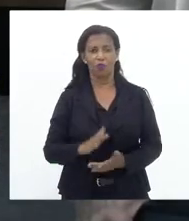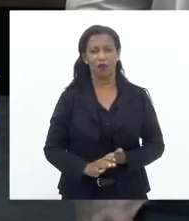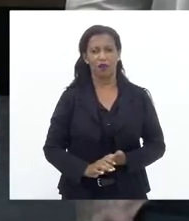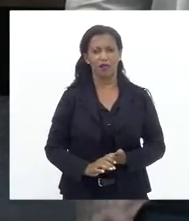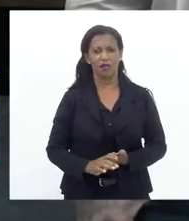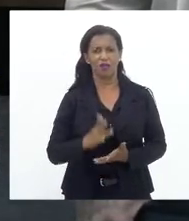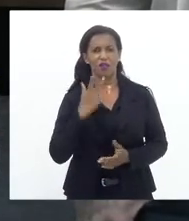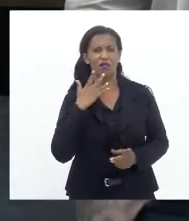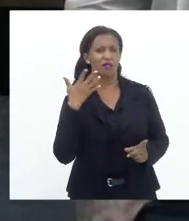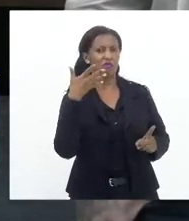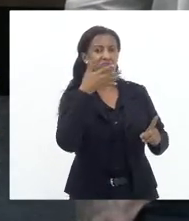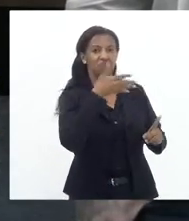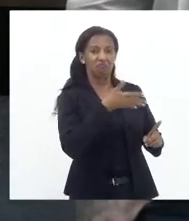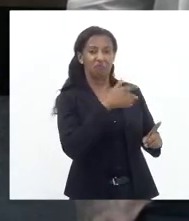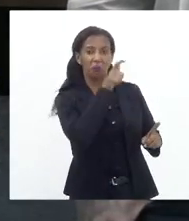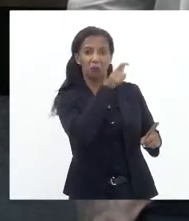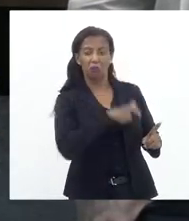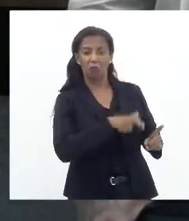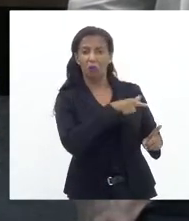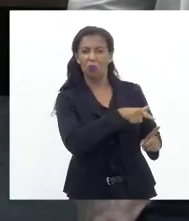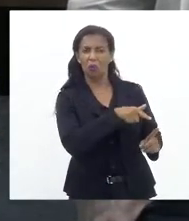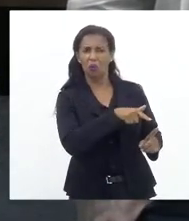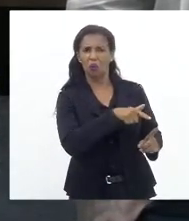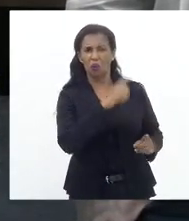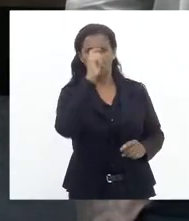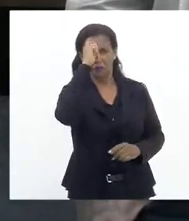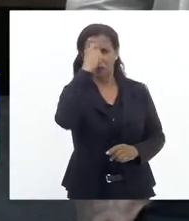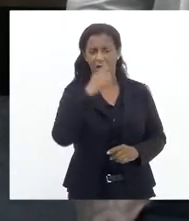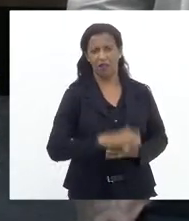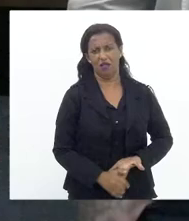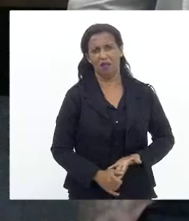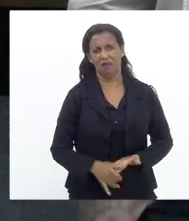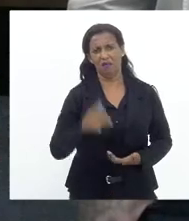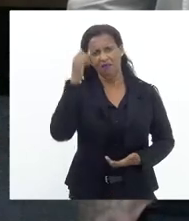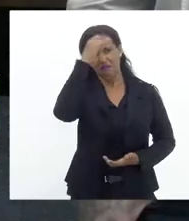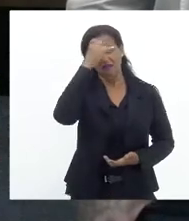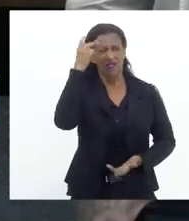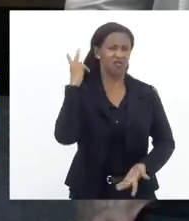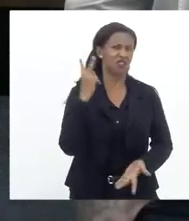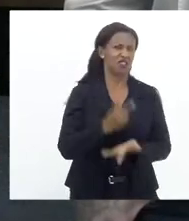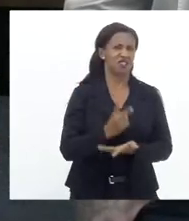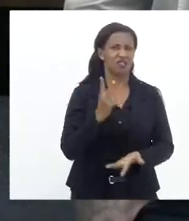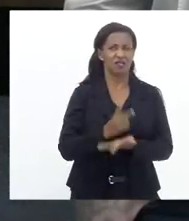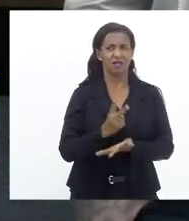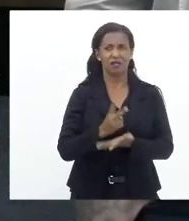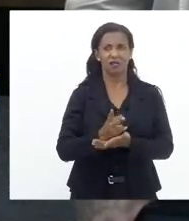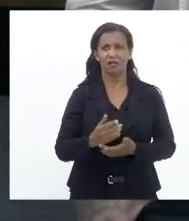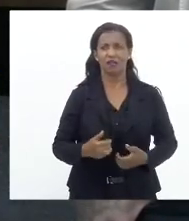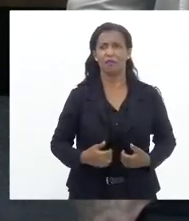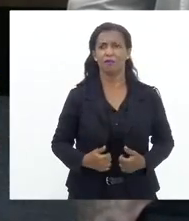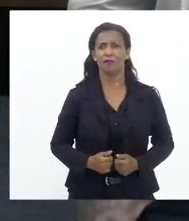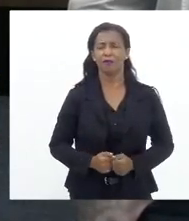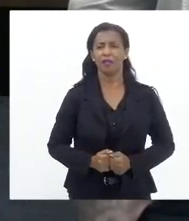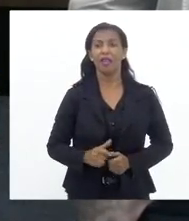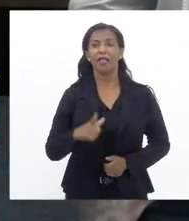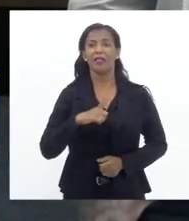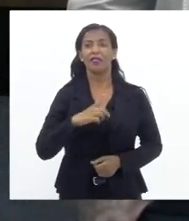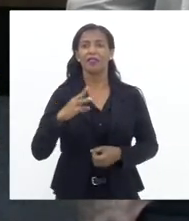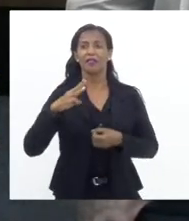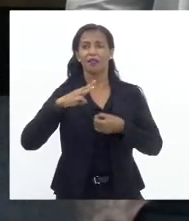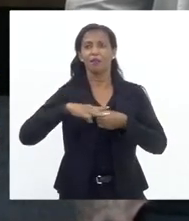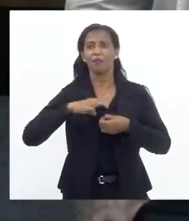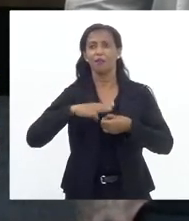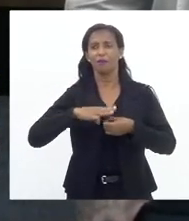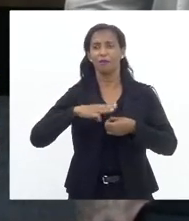fazendo referência ao cineasta negro ou seja a hipocrisia de sempre então fica aqui a recomendação tem a Kombi